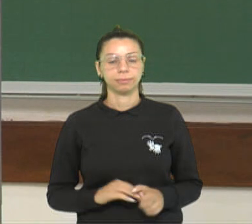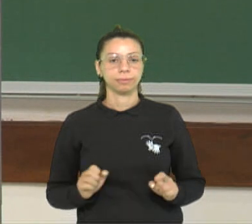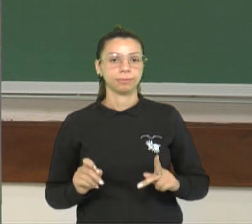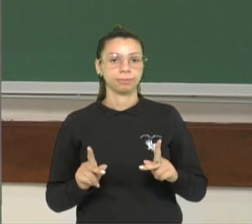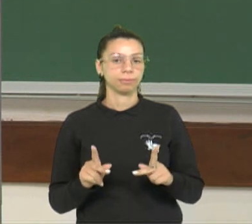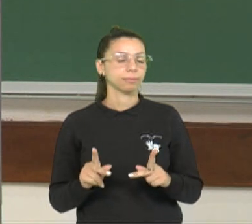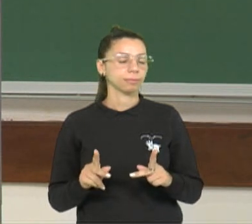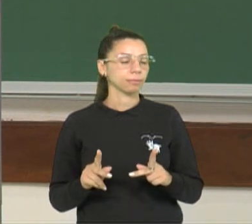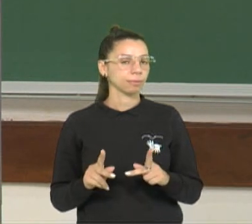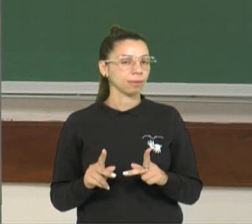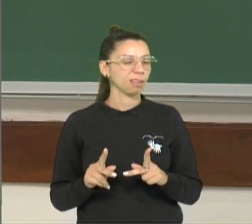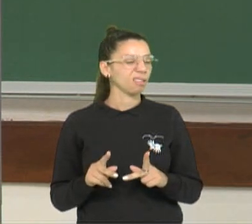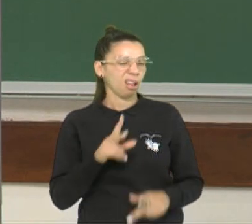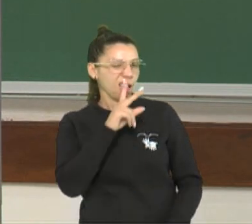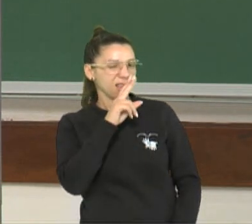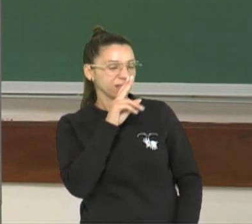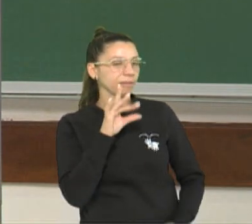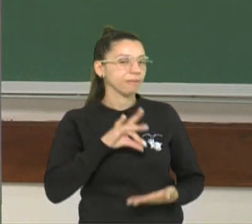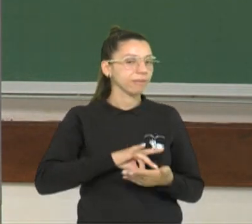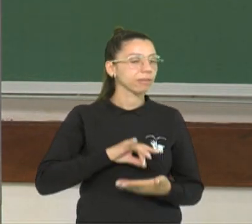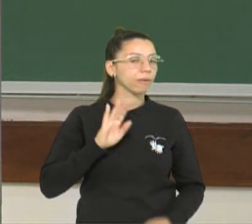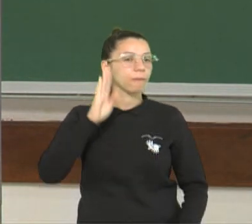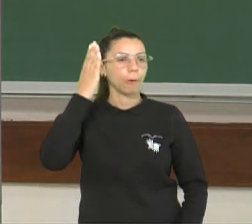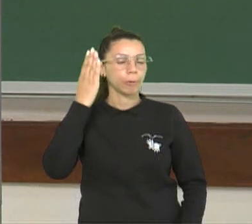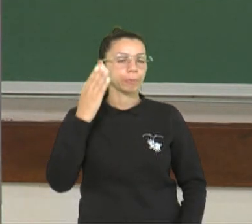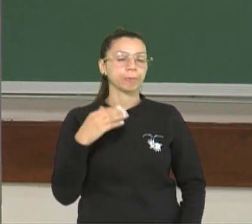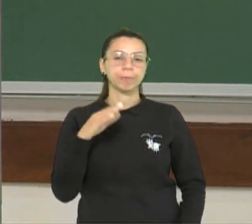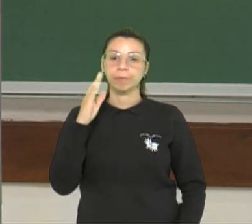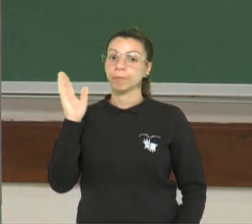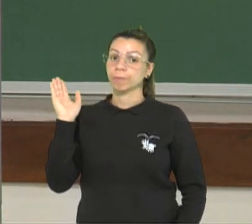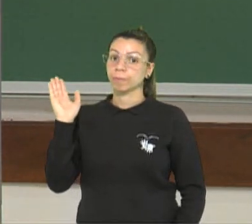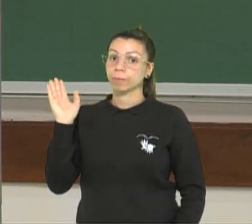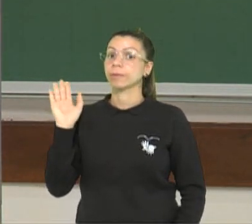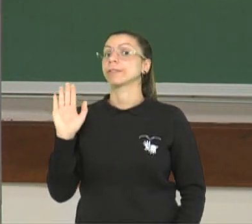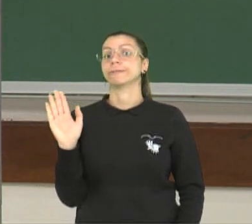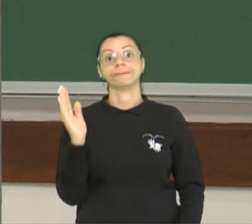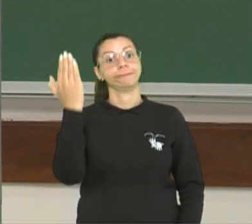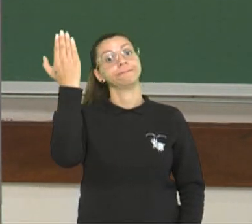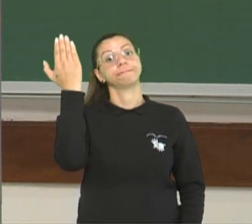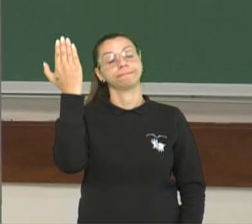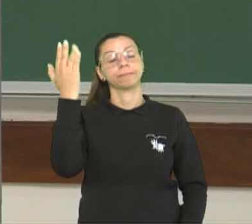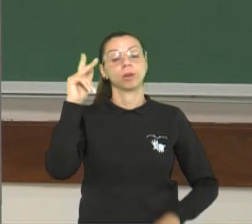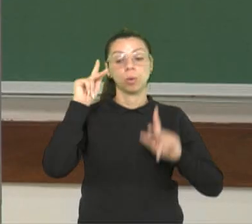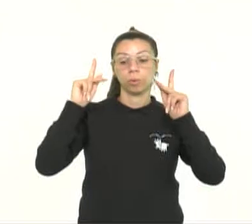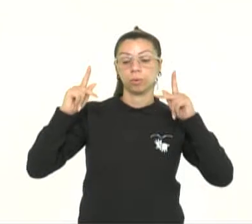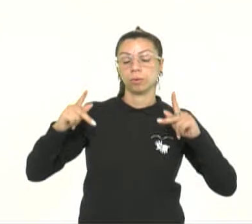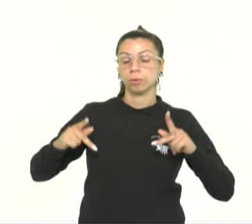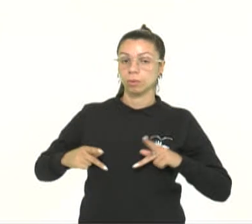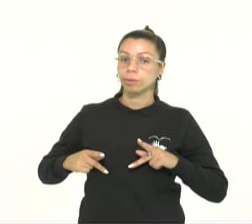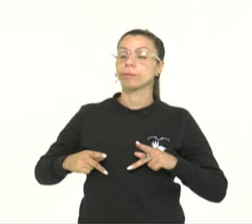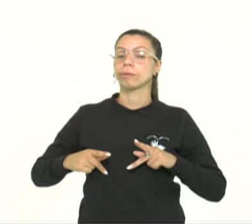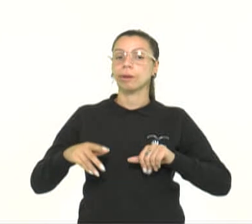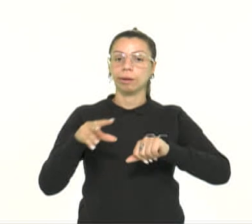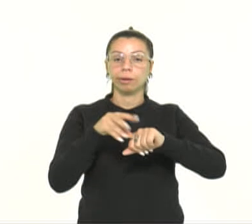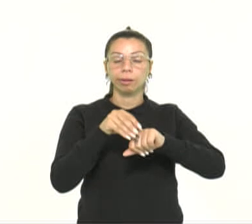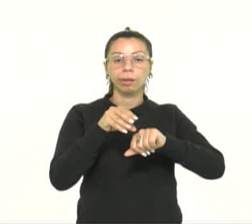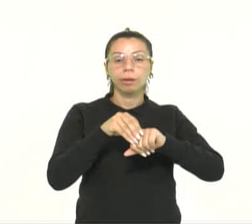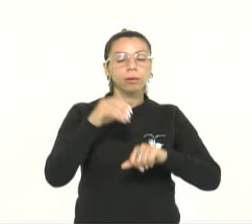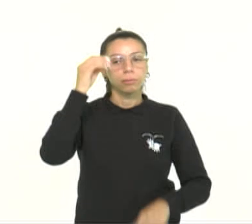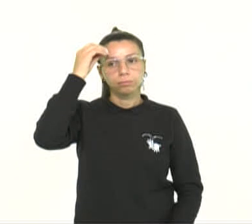Muito bem. Você acha que é falsa ou é verdadeira? Lá na tela a resposta para você, ó, ela é falsa. O ser humano possui elevado conhecimento